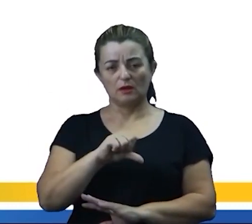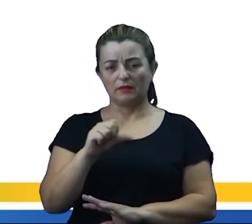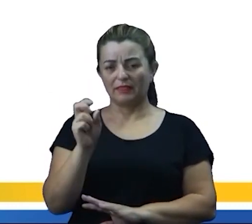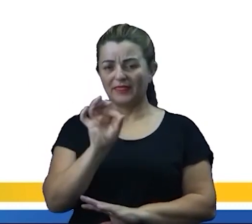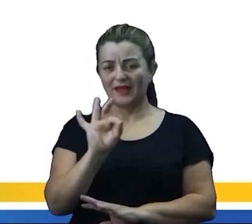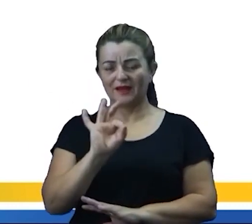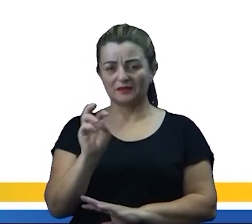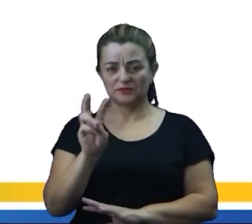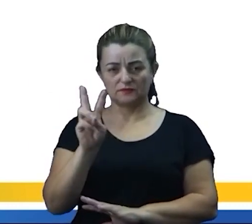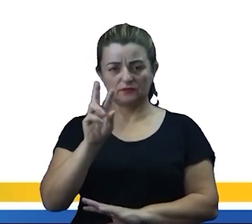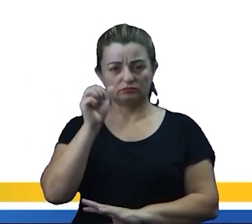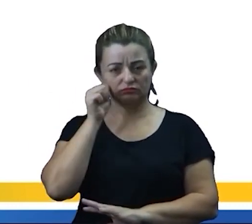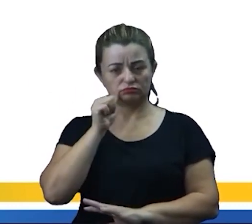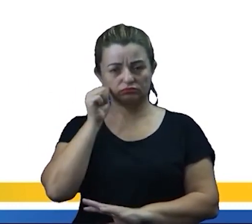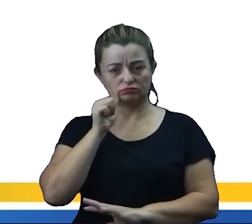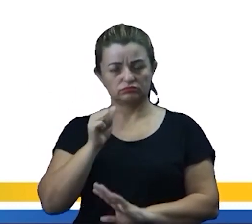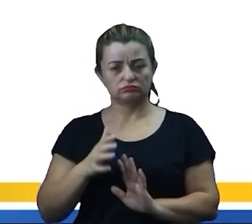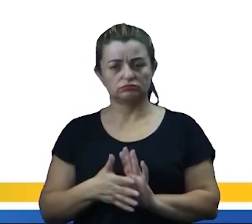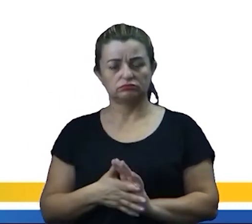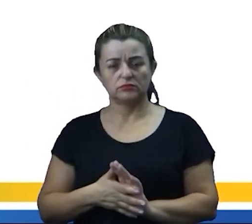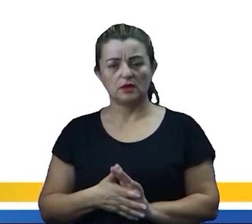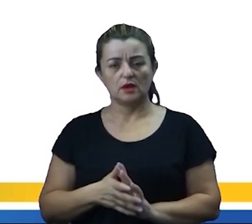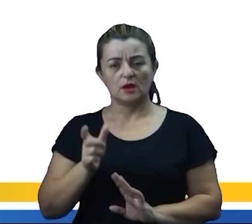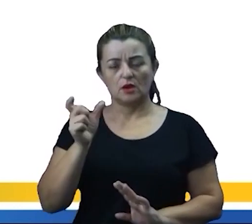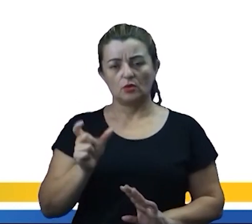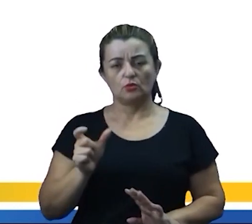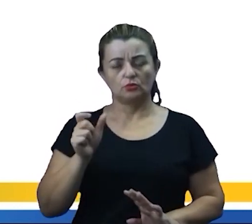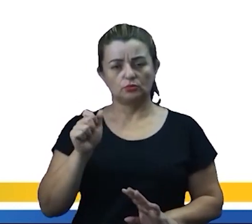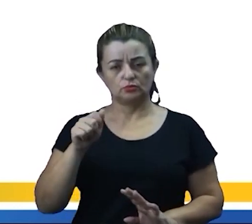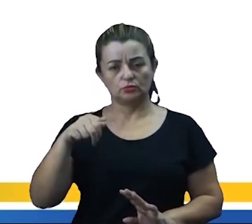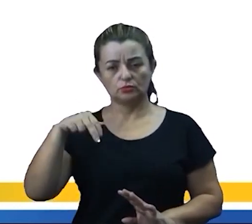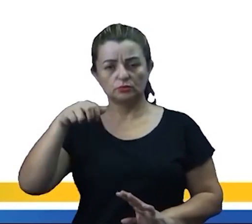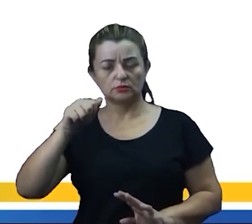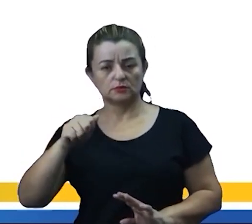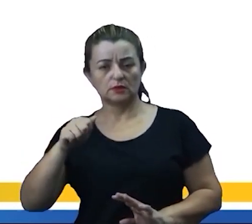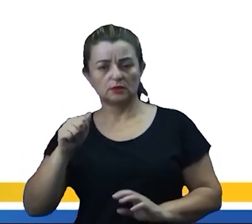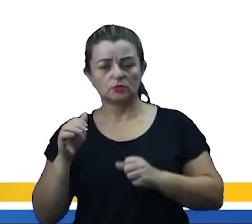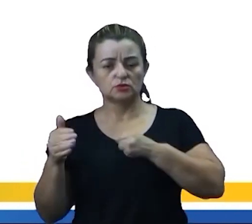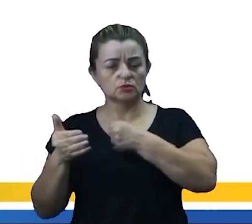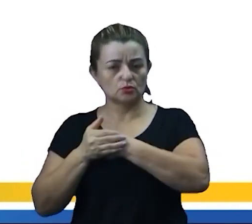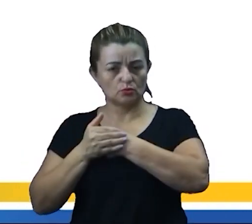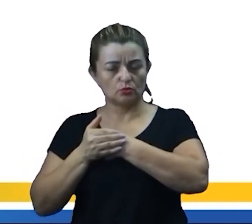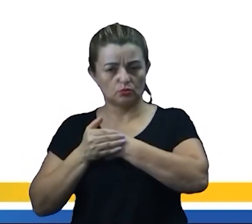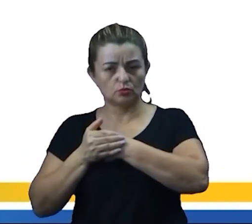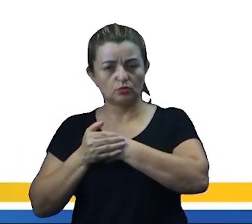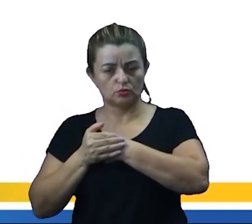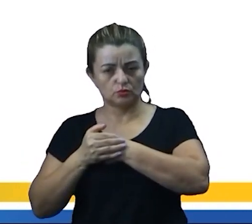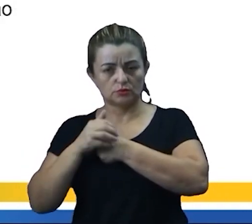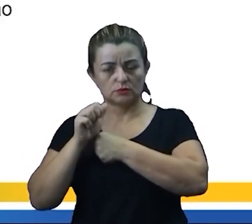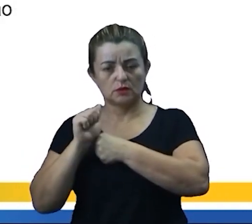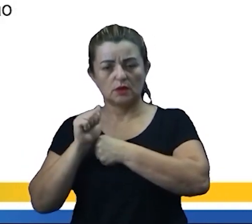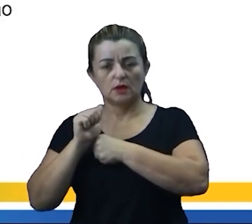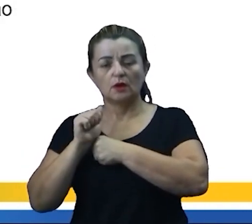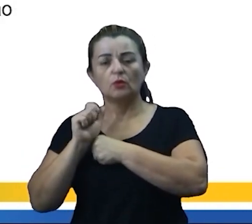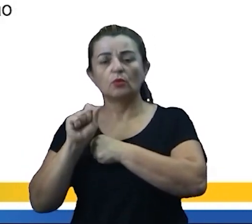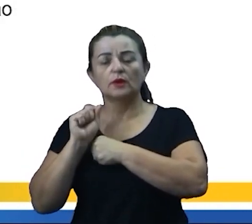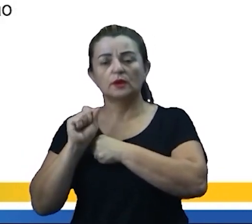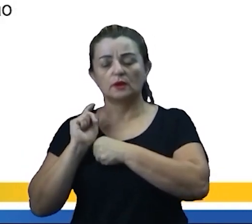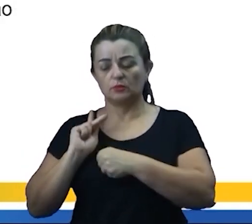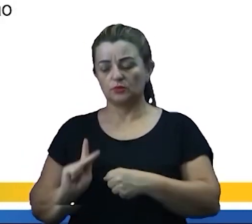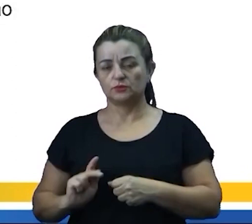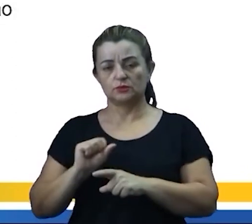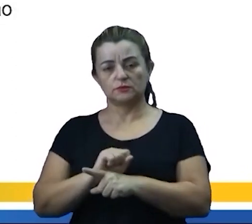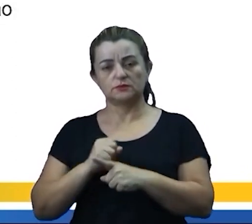a mulher? O trabalho ficcional do narrador mascara, né? Ele esconde os hábitos sociais no enredo de